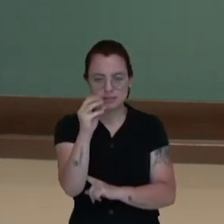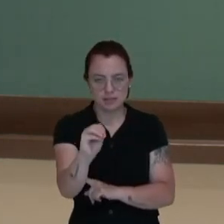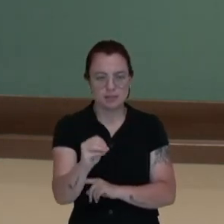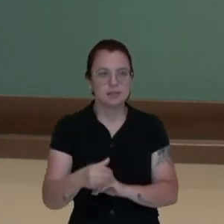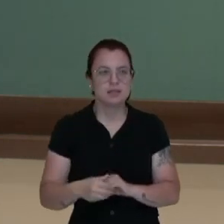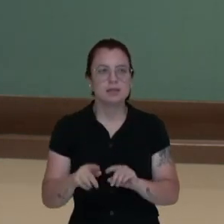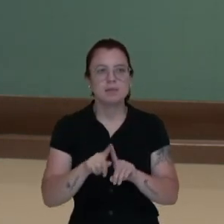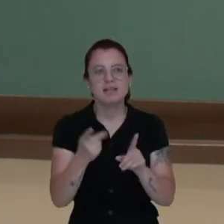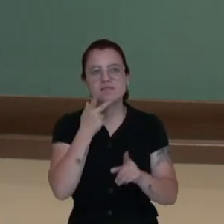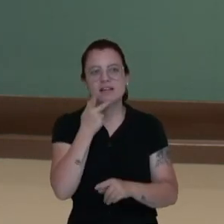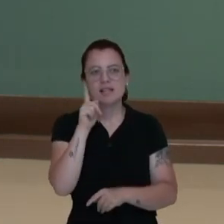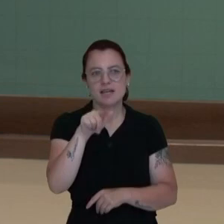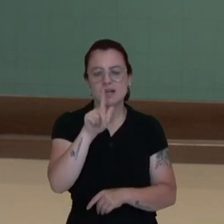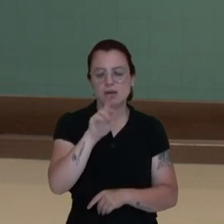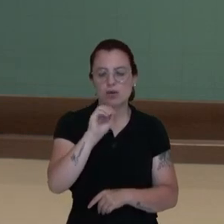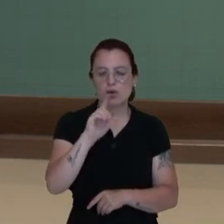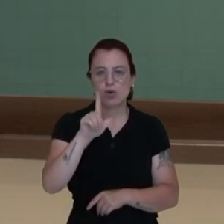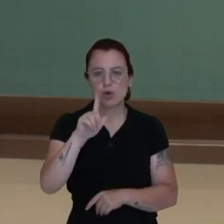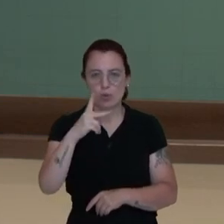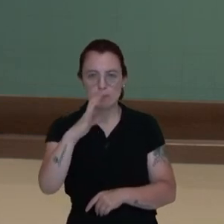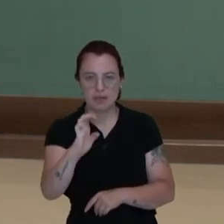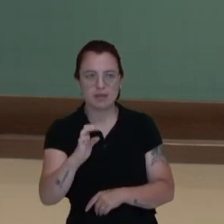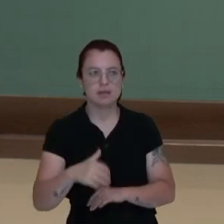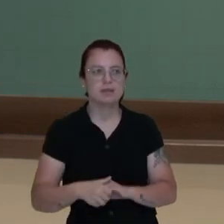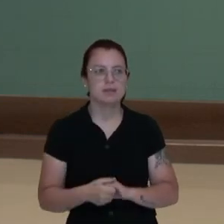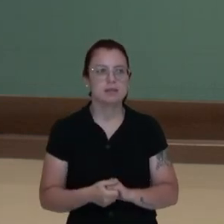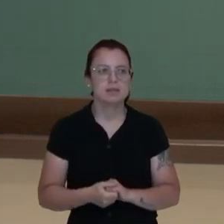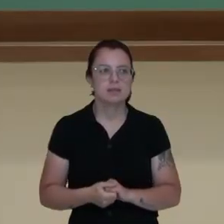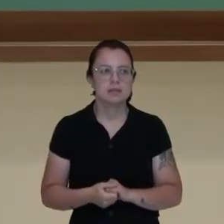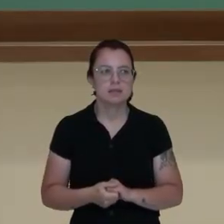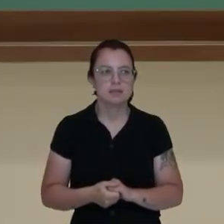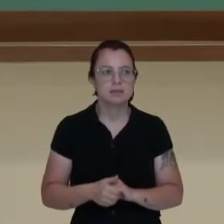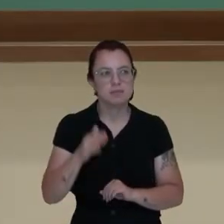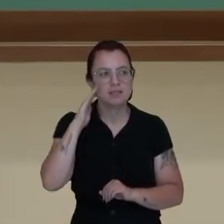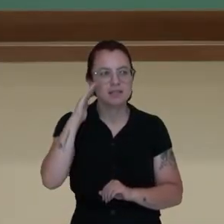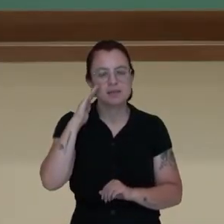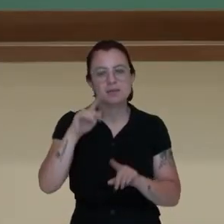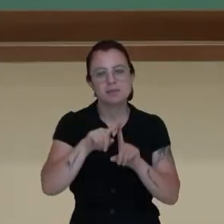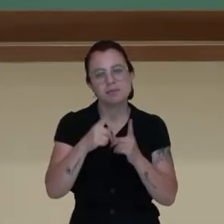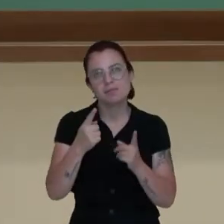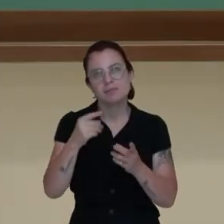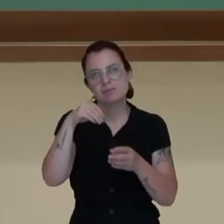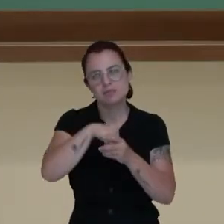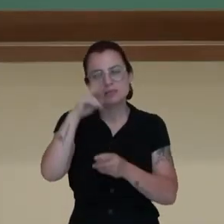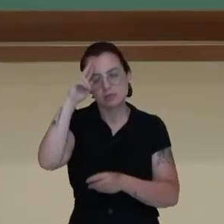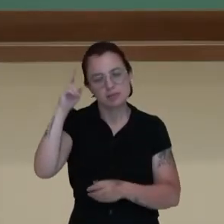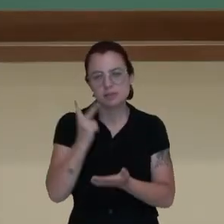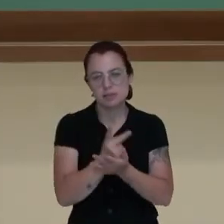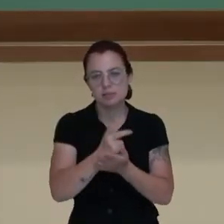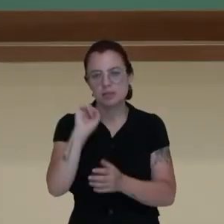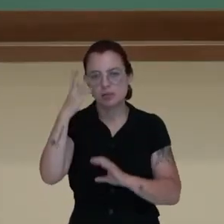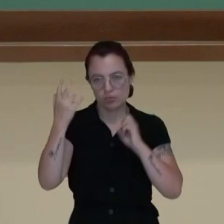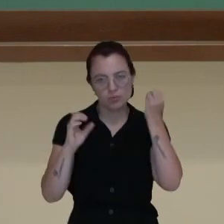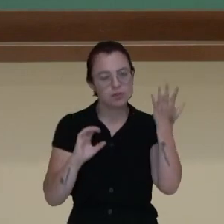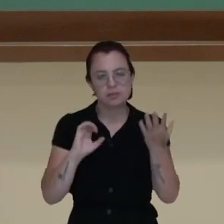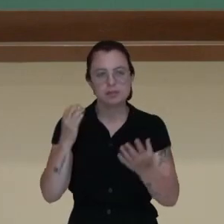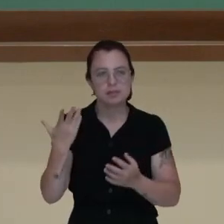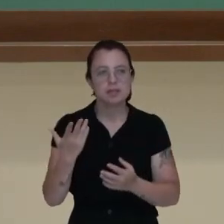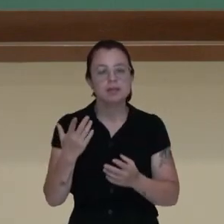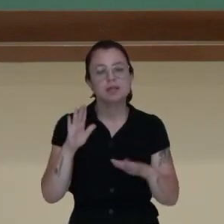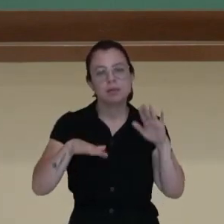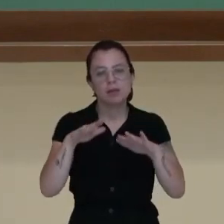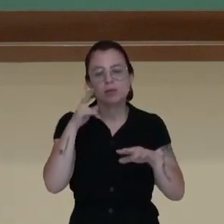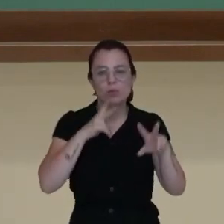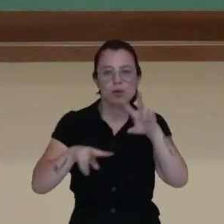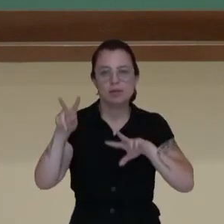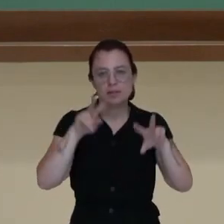foi um golpe militar de 1930. Essas são questões que na história sempre vão acontecer e tudo vai partir do olhar